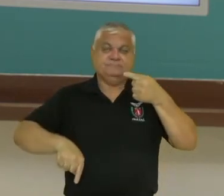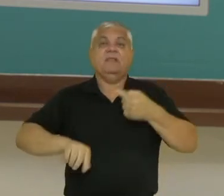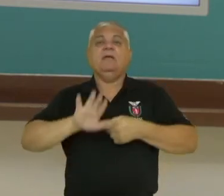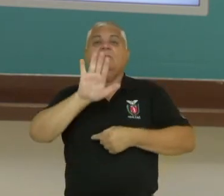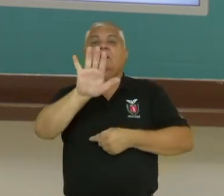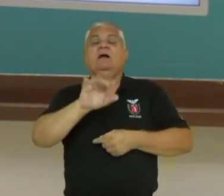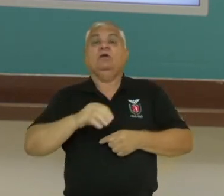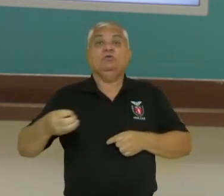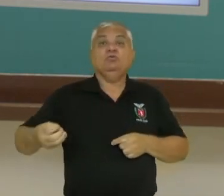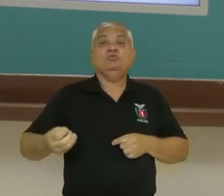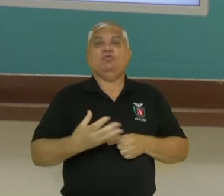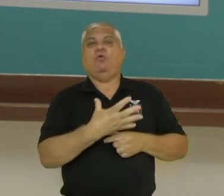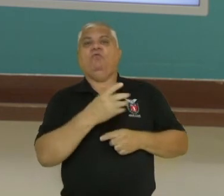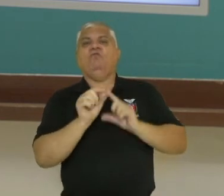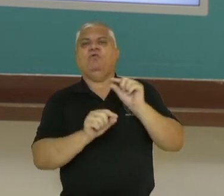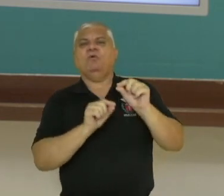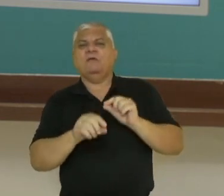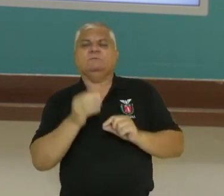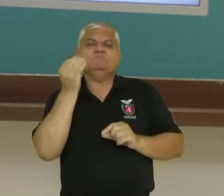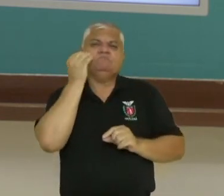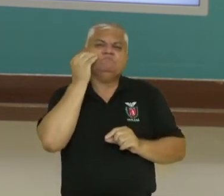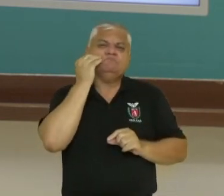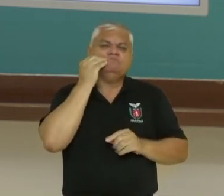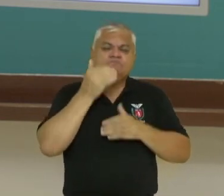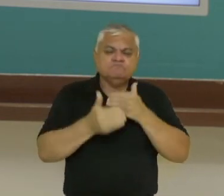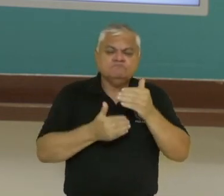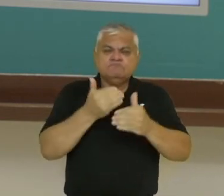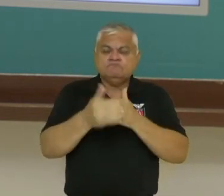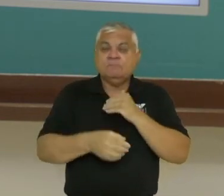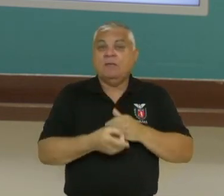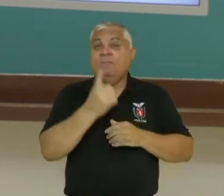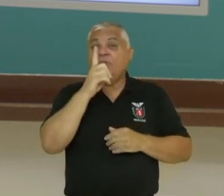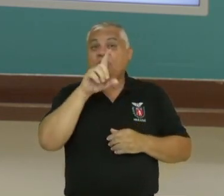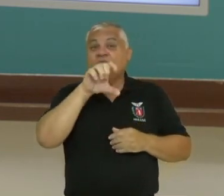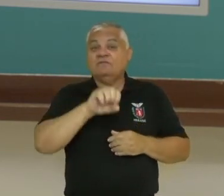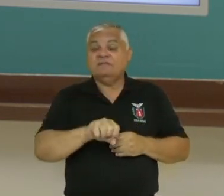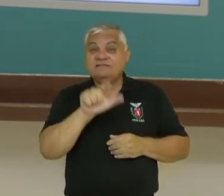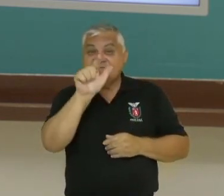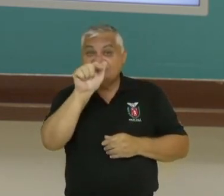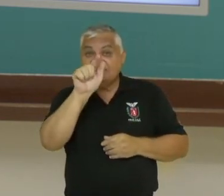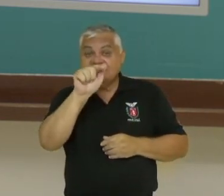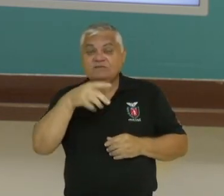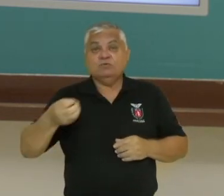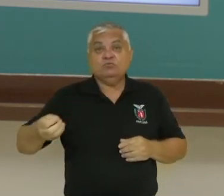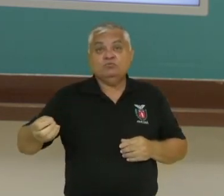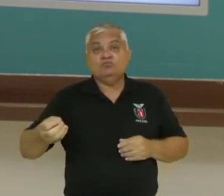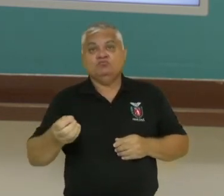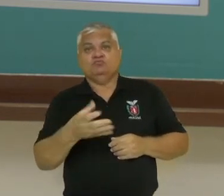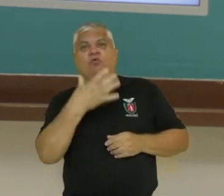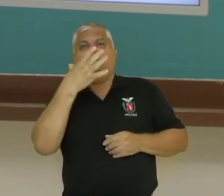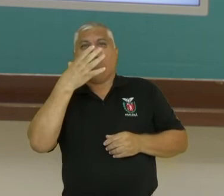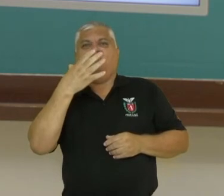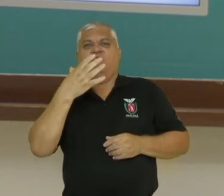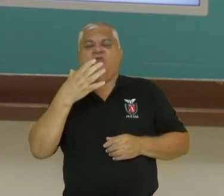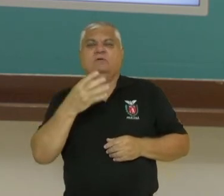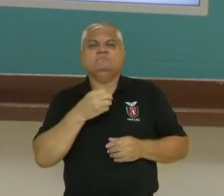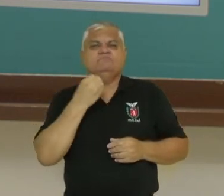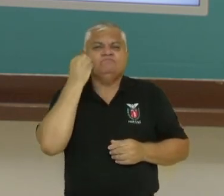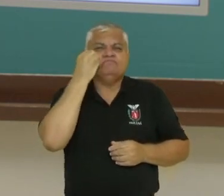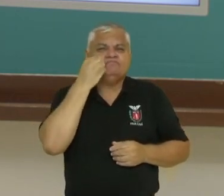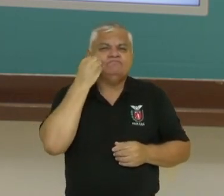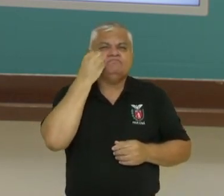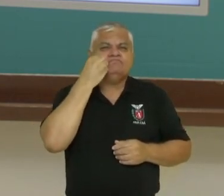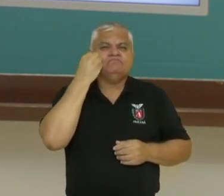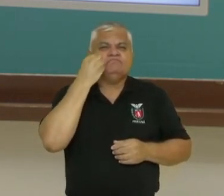mas novamente, em 1917, um novo experimento